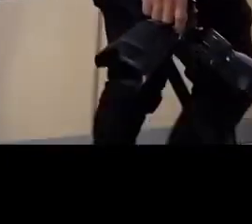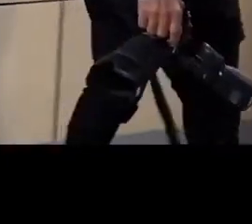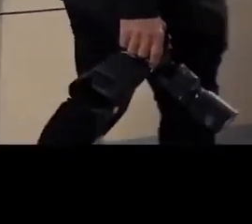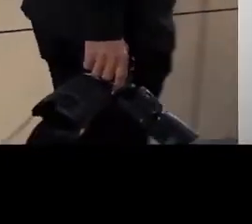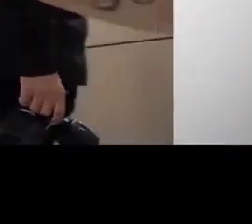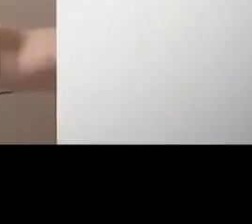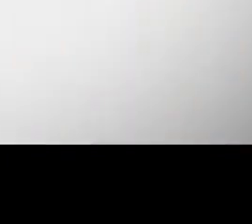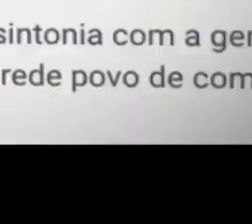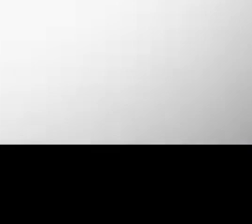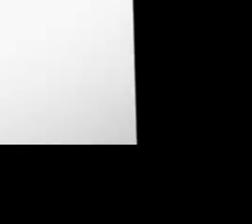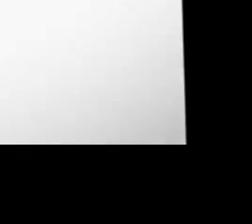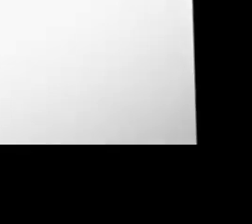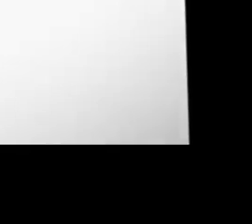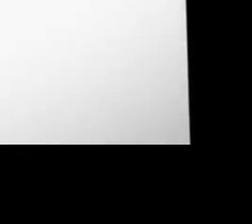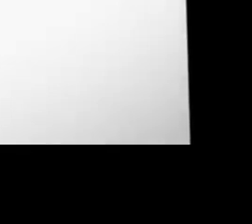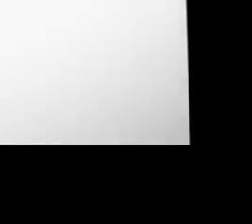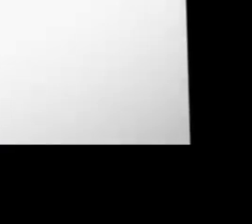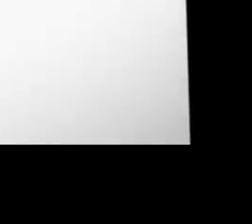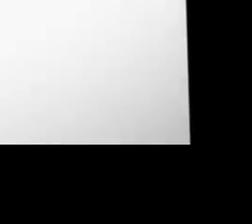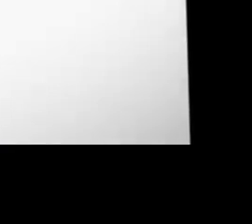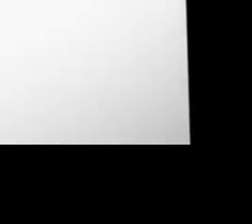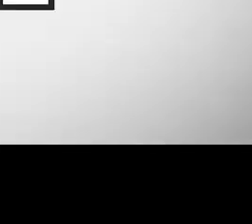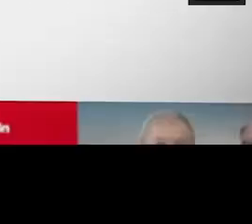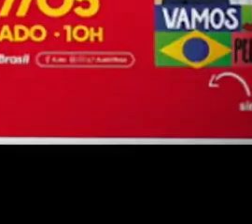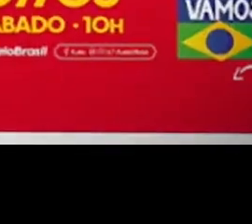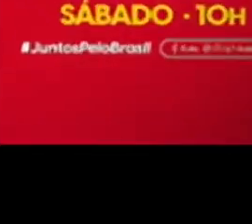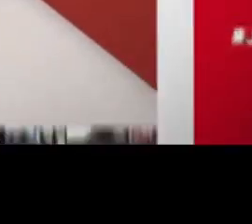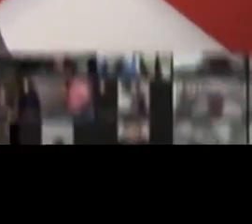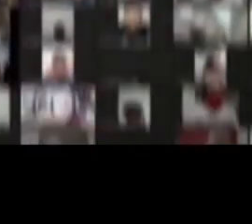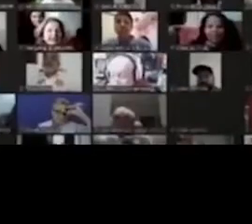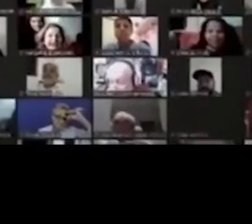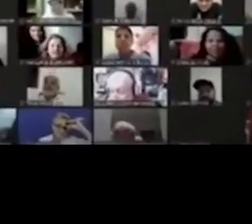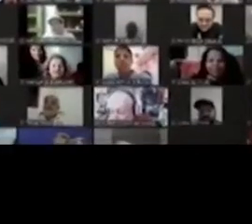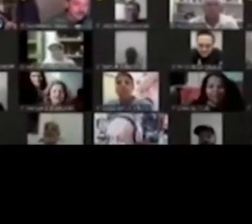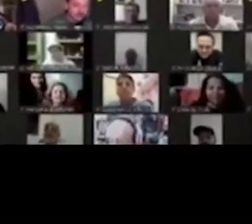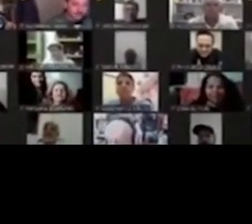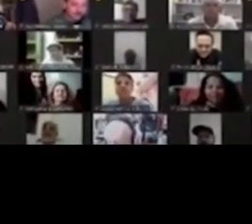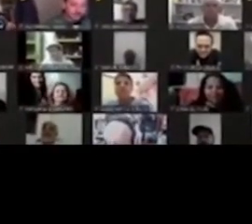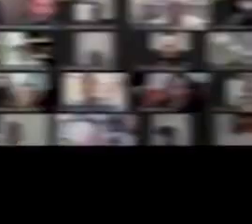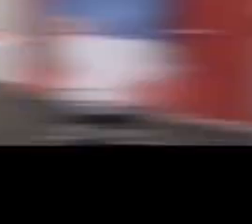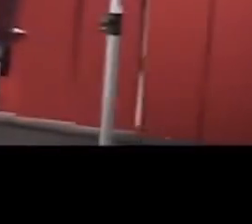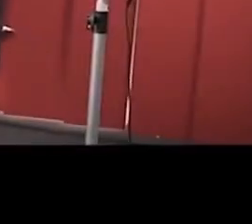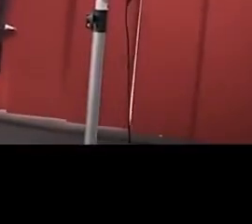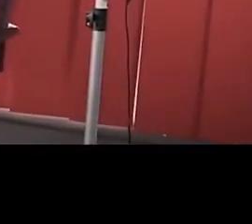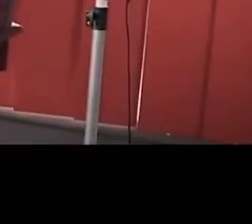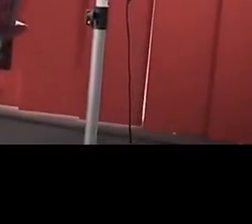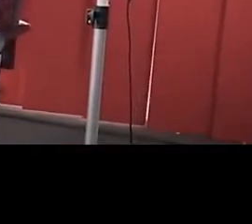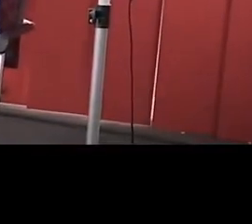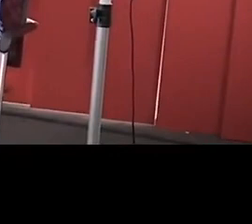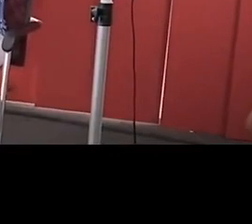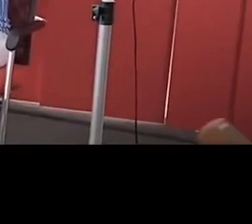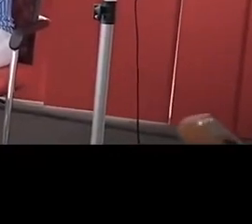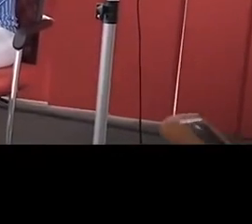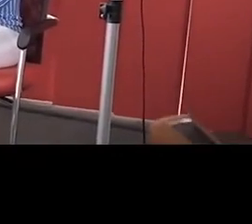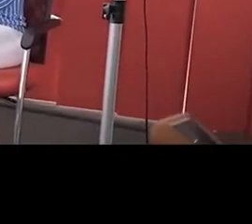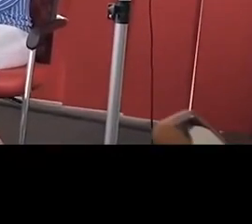Para quem ainda não é, muito prazer. Fazemos parte da Rede Povo de Comunicação do PT.